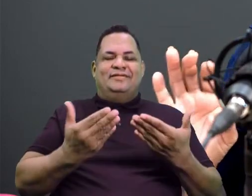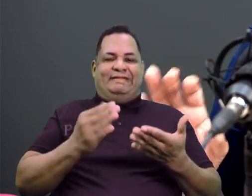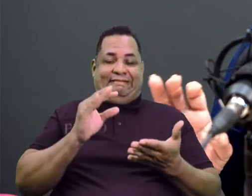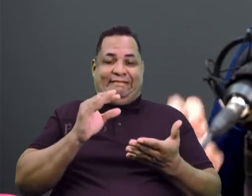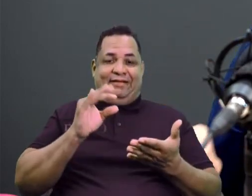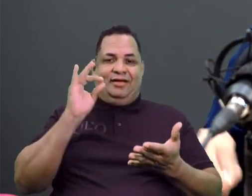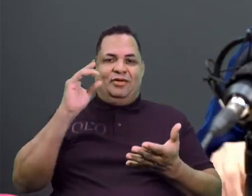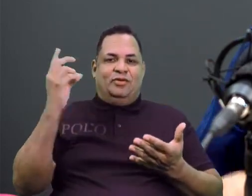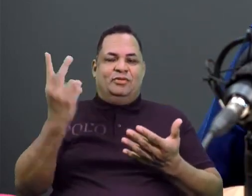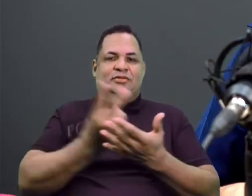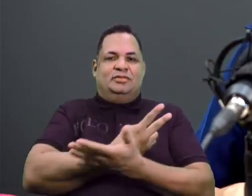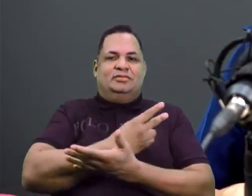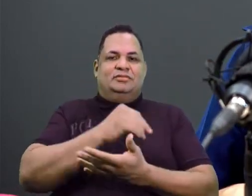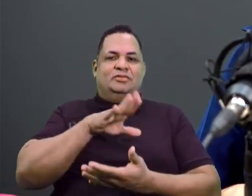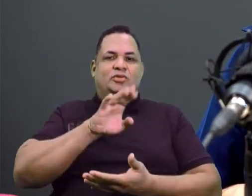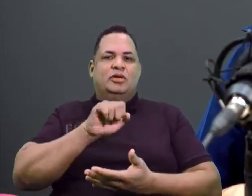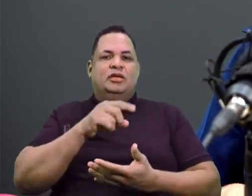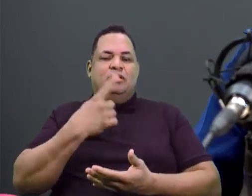fato inédito é o quê?